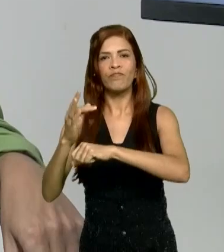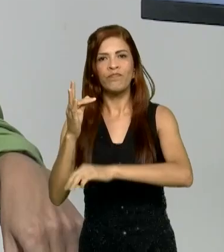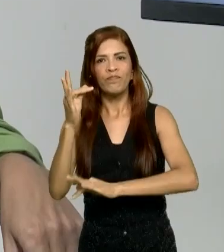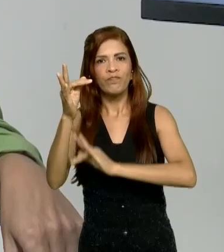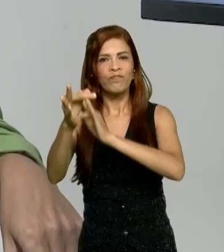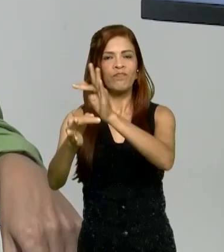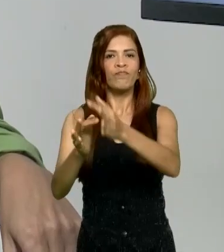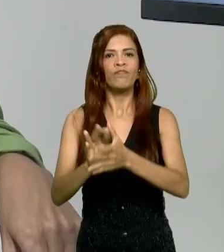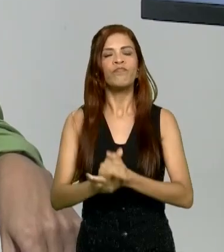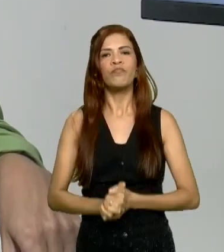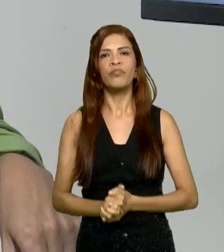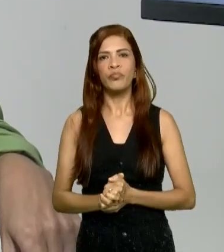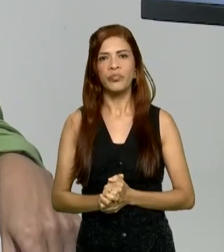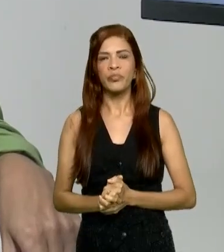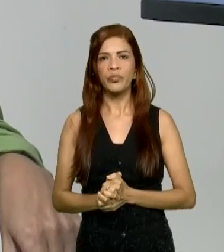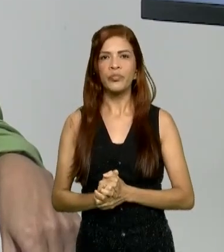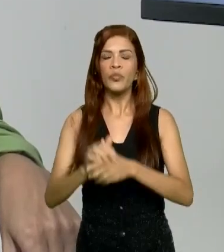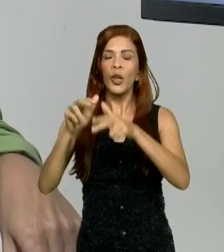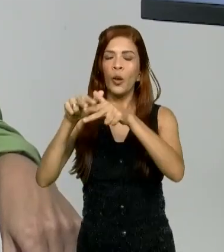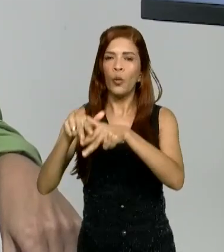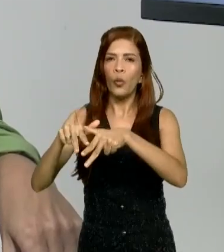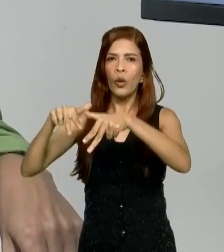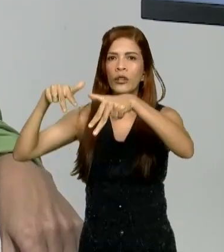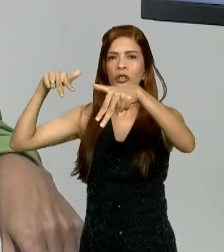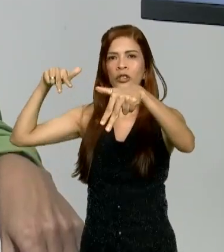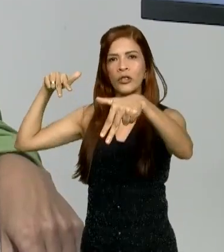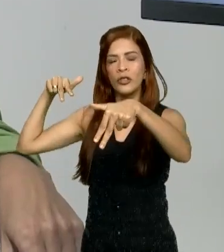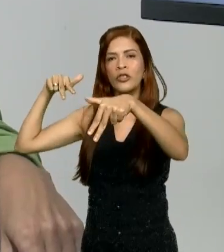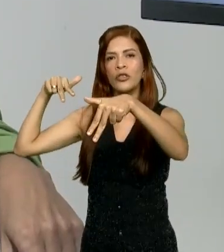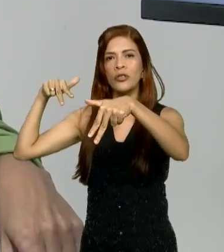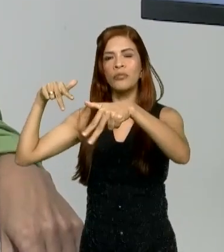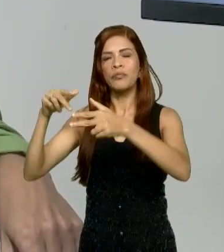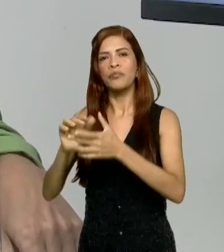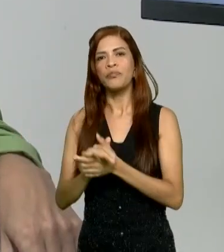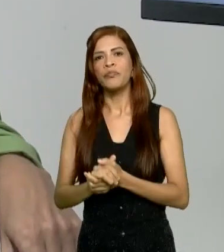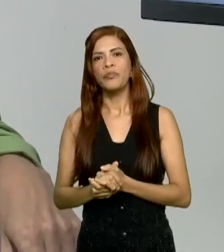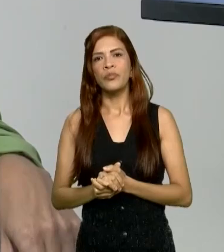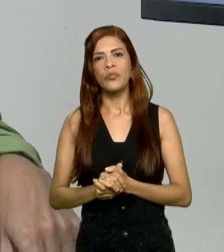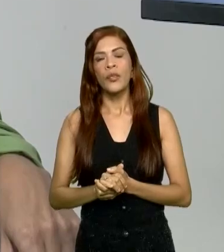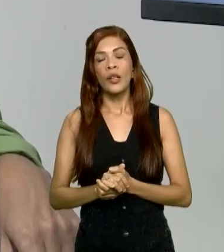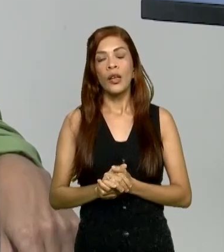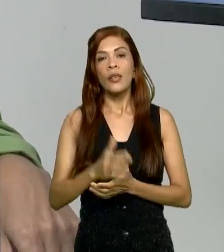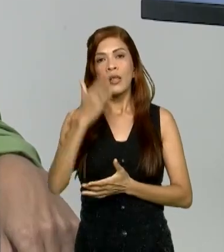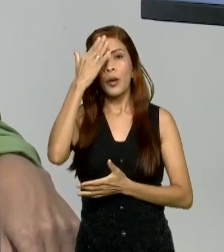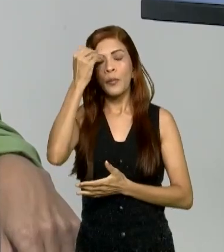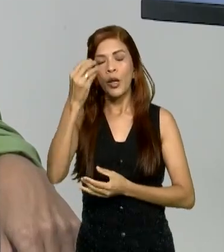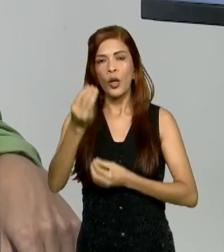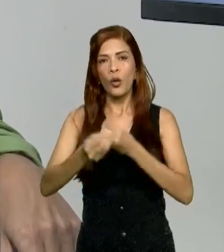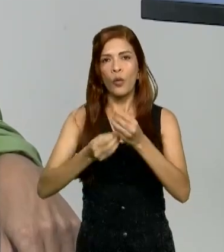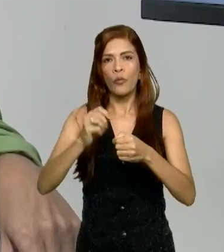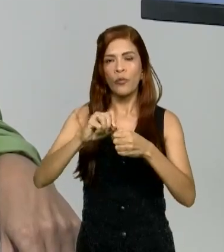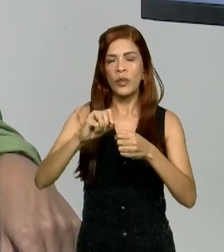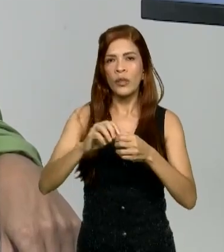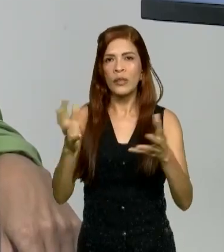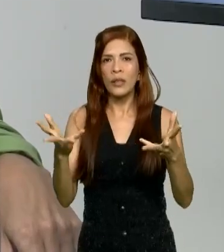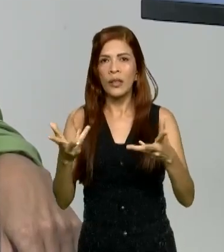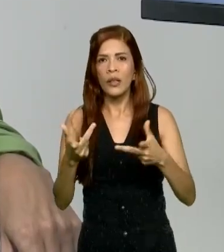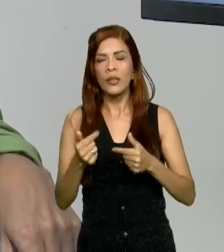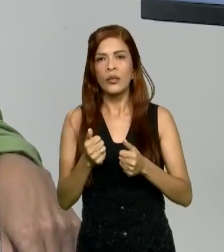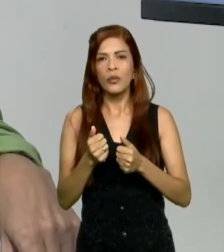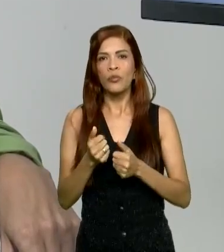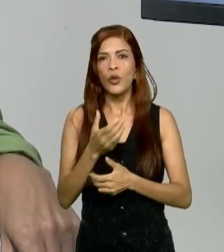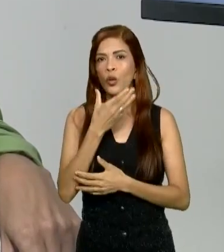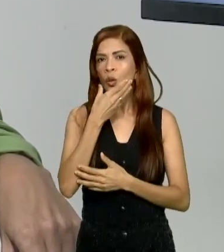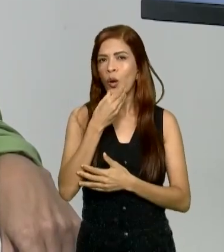savoir-faire ancestral, sabendo fazer com excelência pelas mãos dos homens, mas principalmente